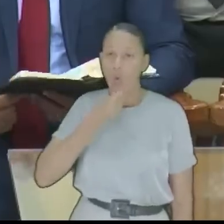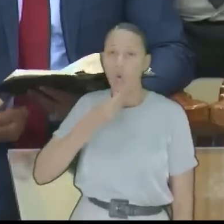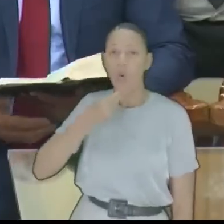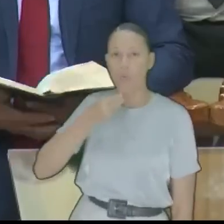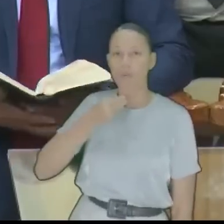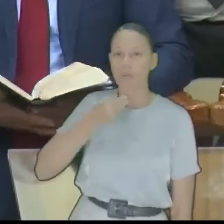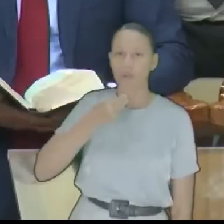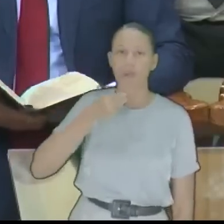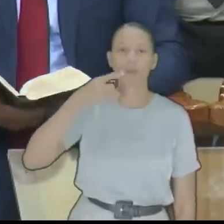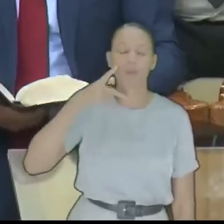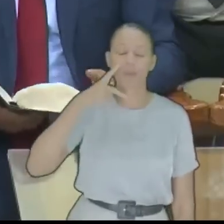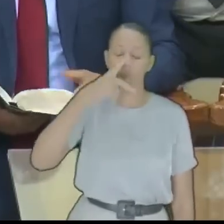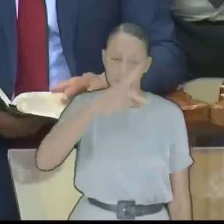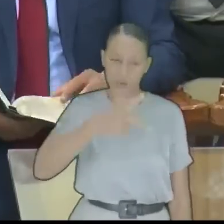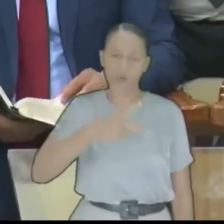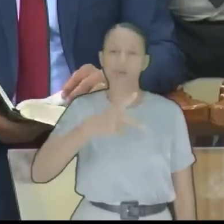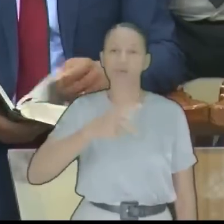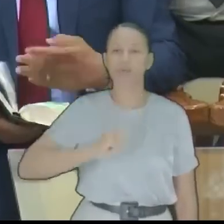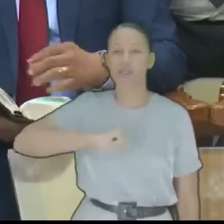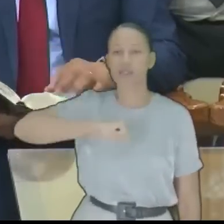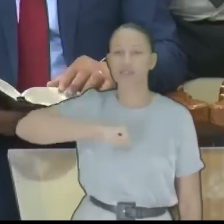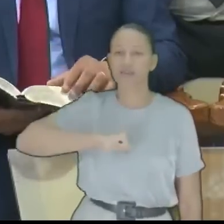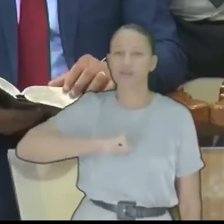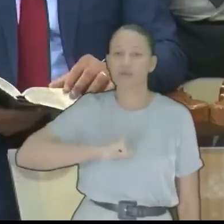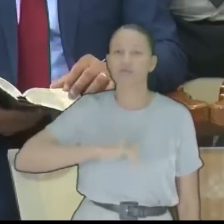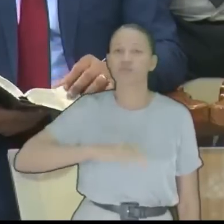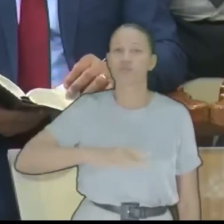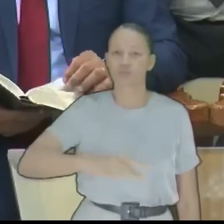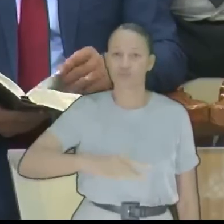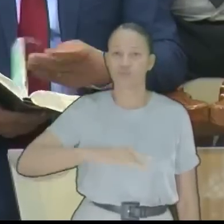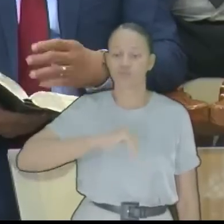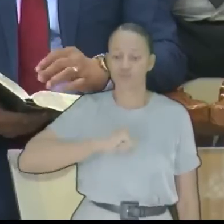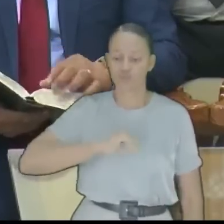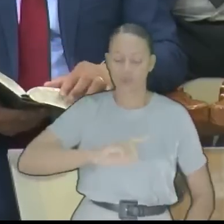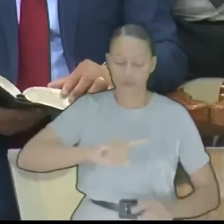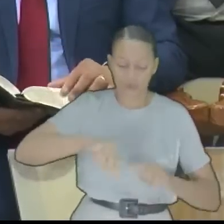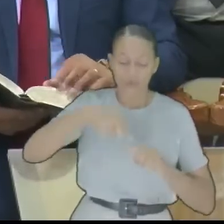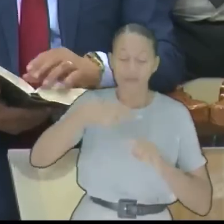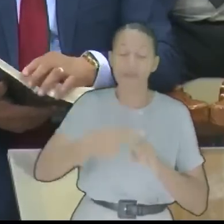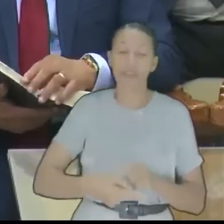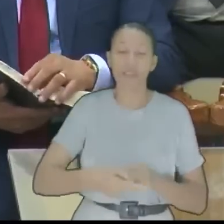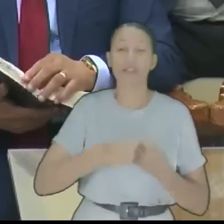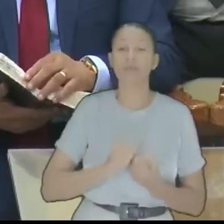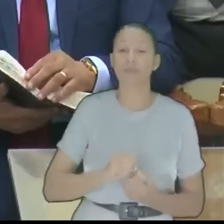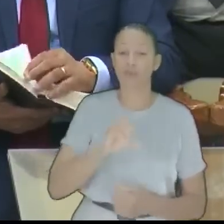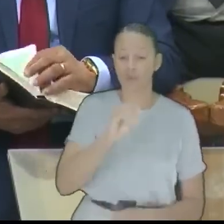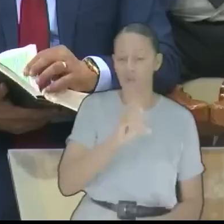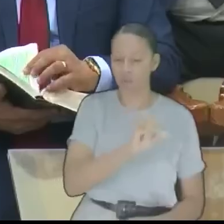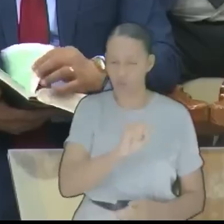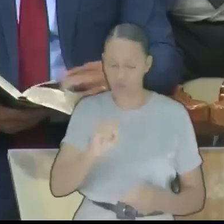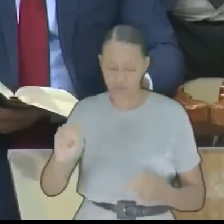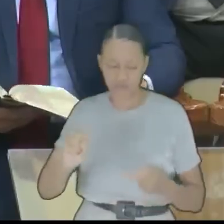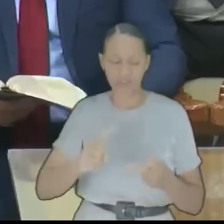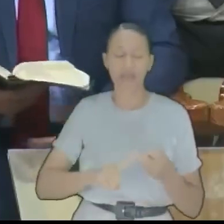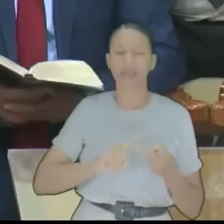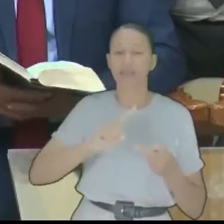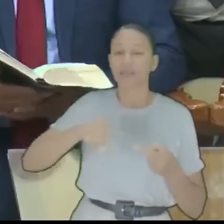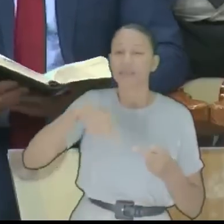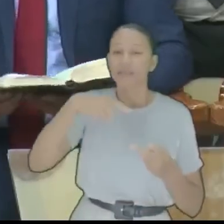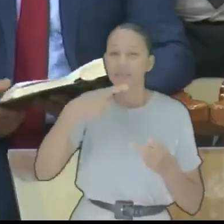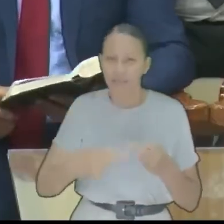Joel. O profeta Joel, ele fica depois de Oséias, depois de